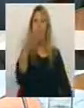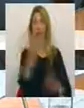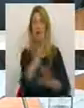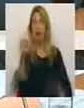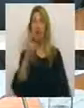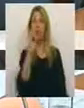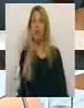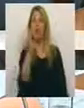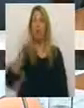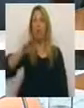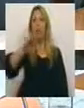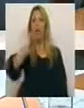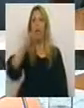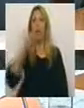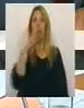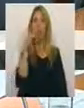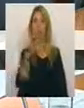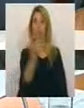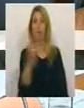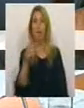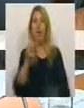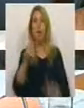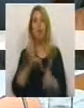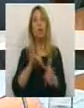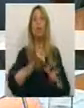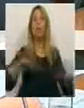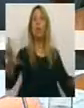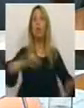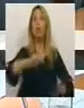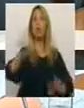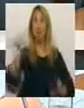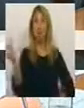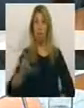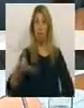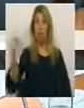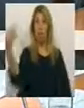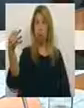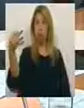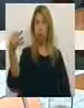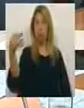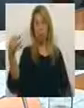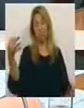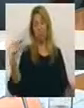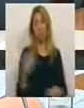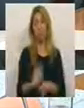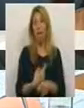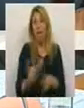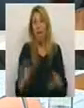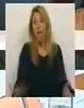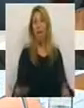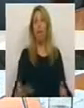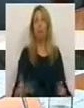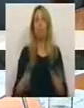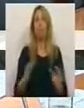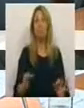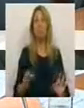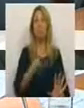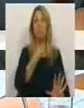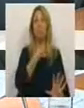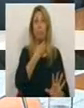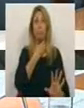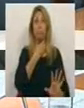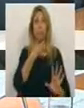Dizia Vital Moreira é que a descentralização territorial em Lisboa e Porto não é nem mais nem menos uma inexorável asfixia